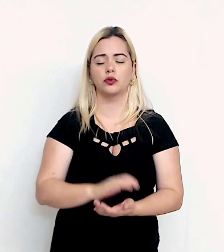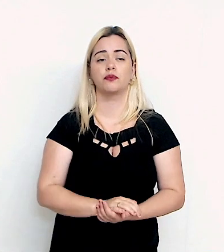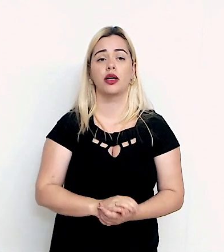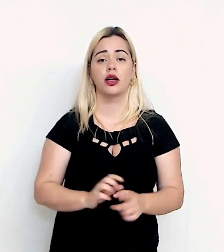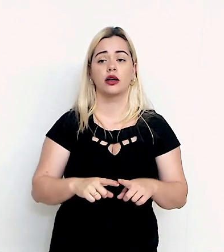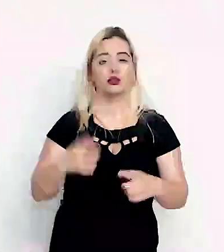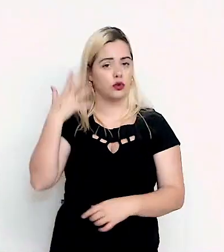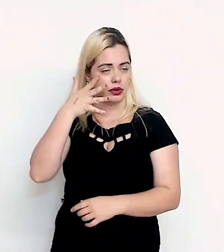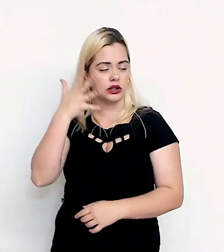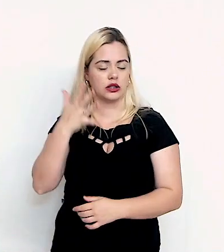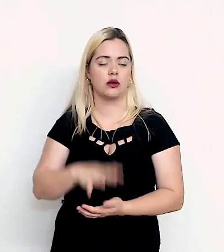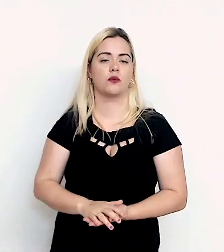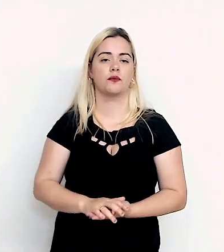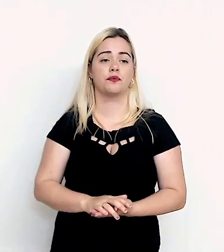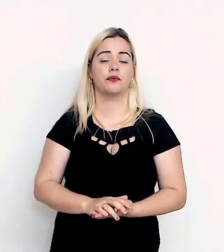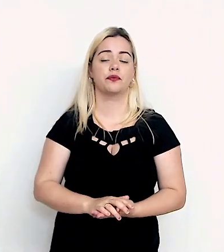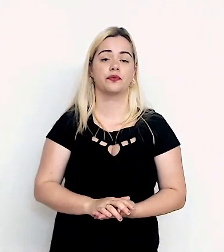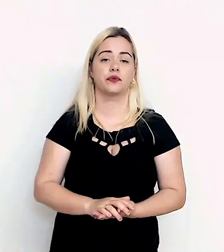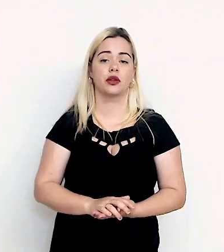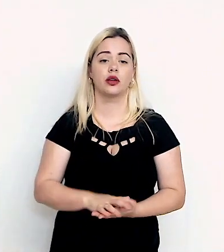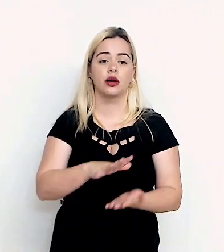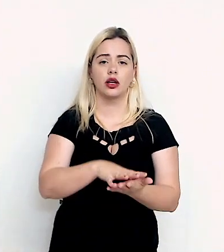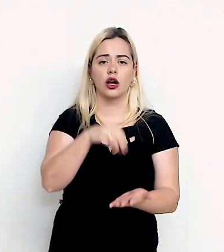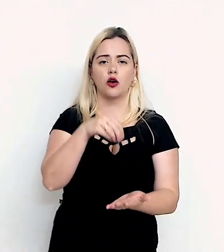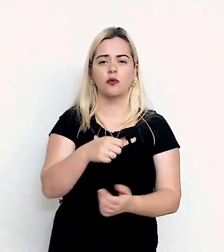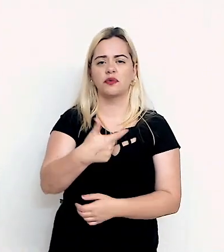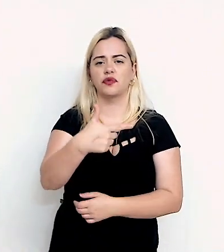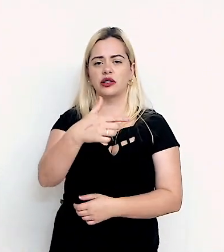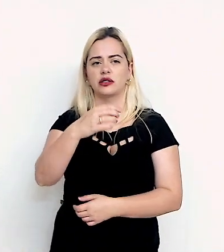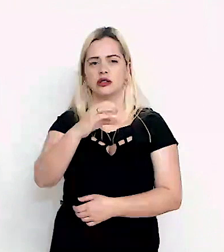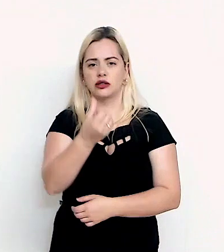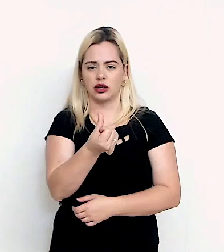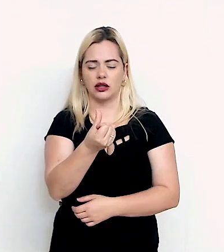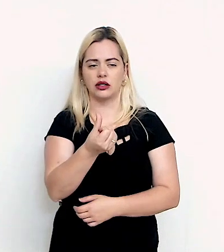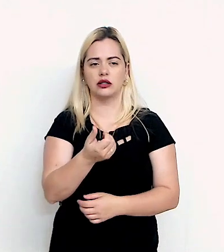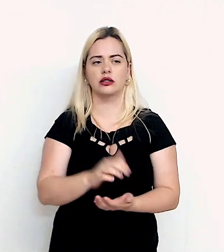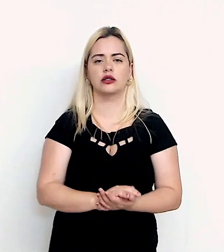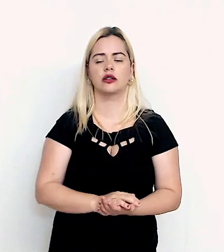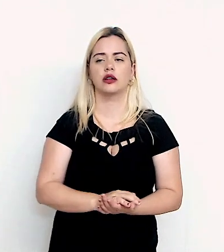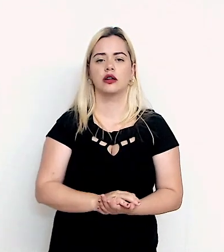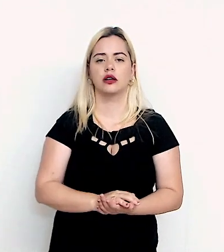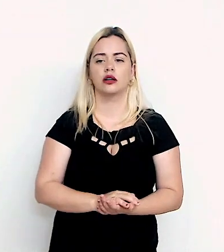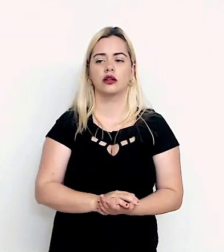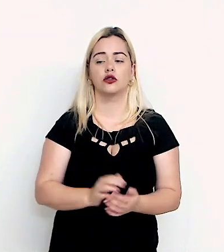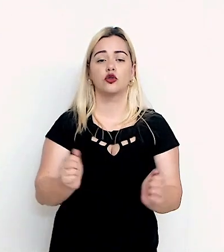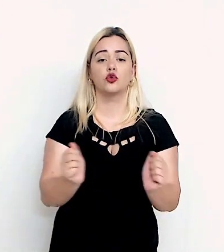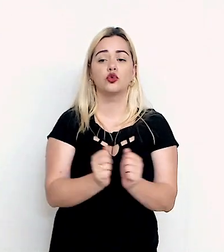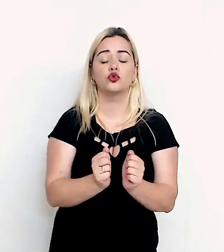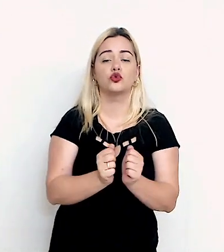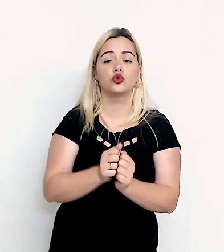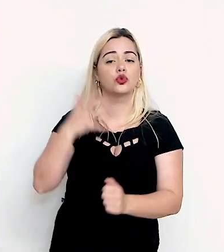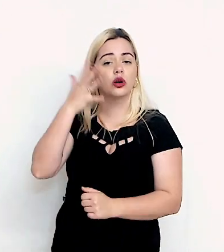na sua apresentação e e a cop 26 a conferência das partes na 26 da convenção-quadro